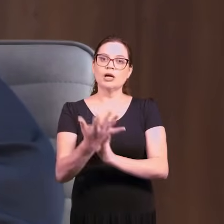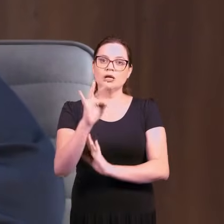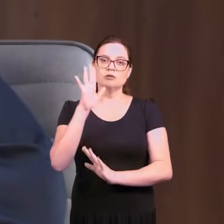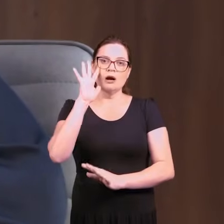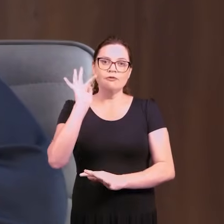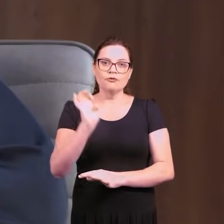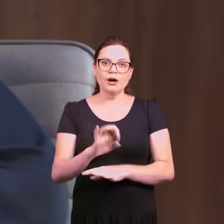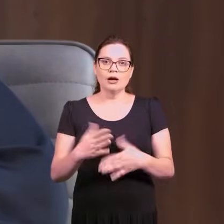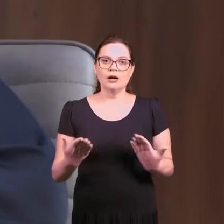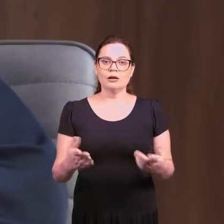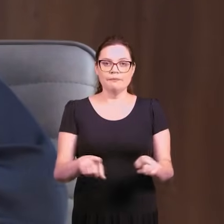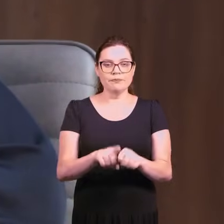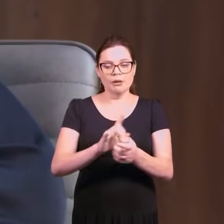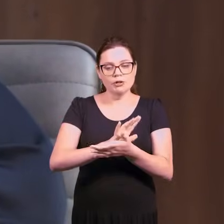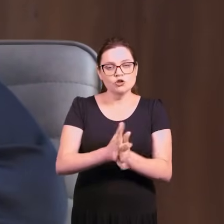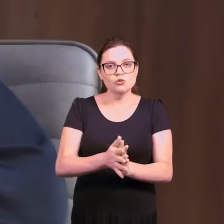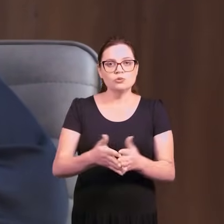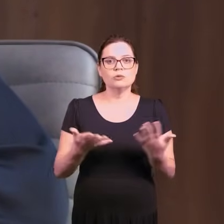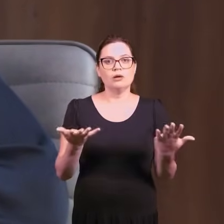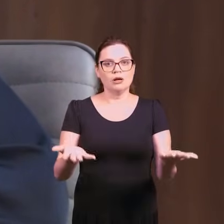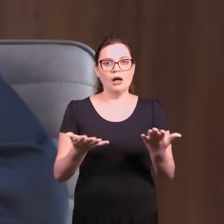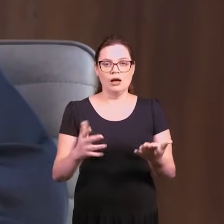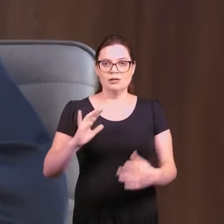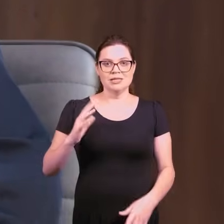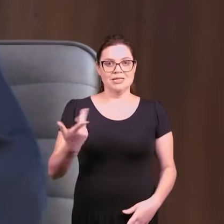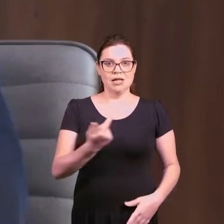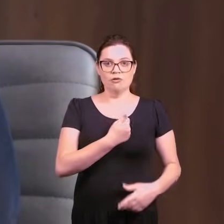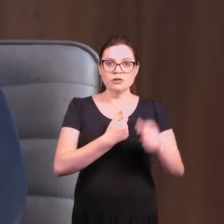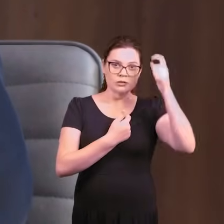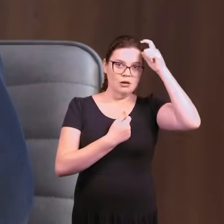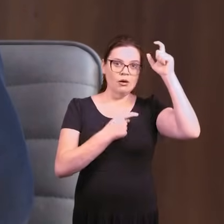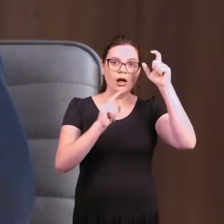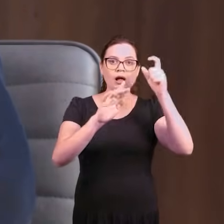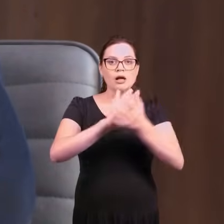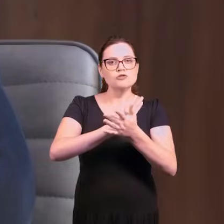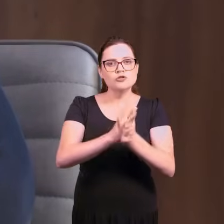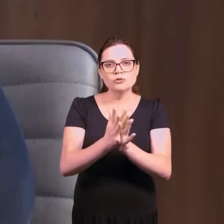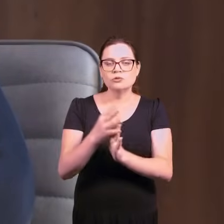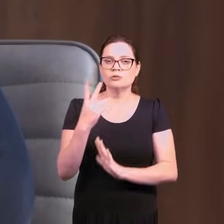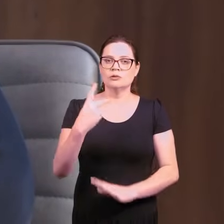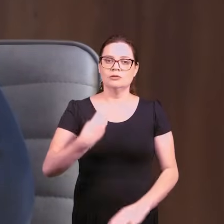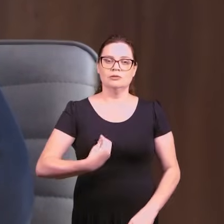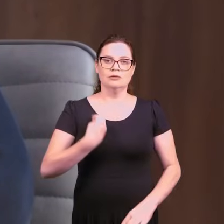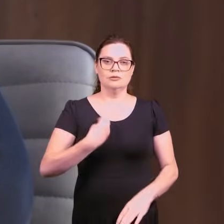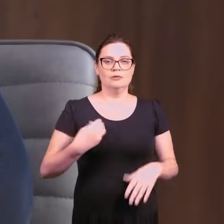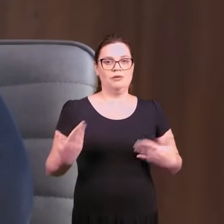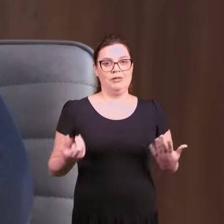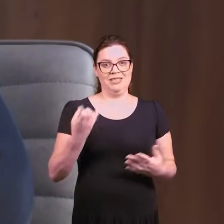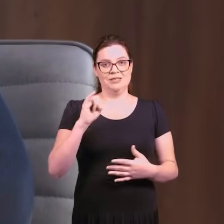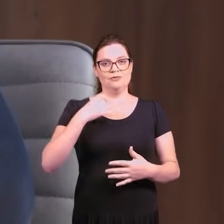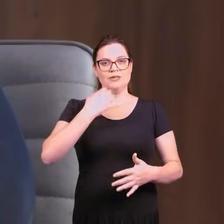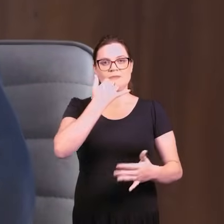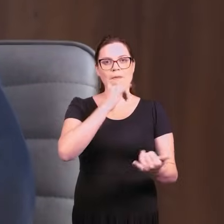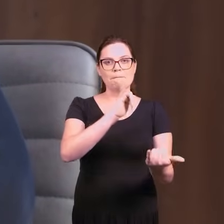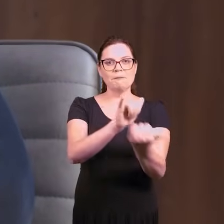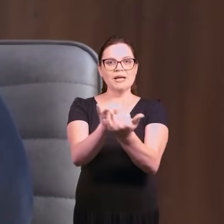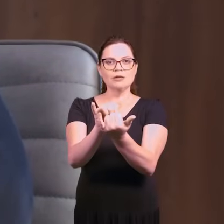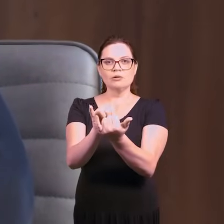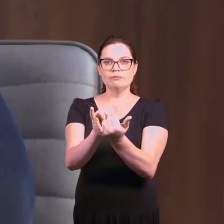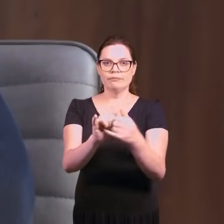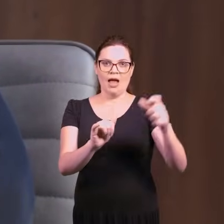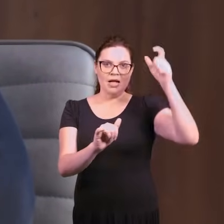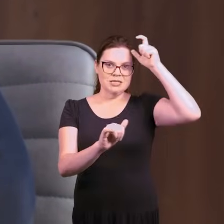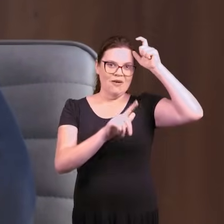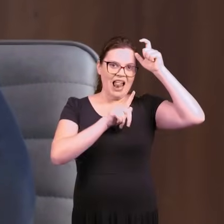Destruir a sua eternidade, a salvação que o Senhor te concedeu. Então, quando você perdoa, você